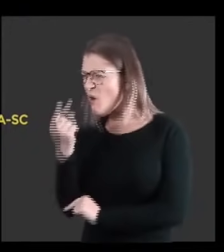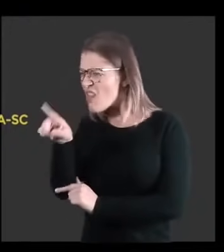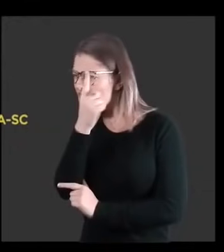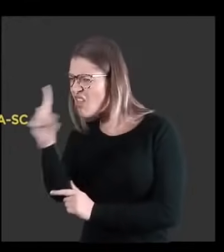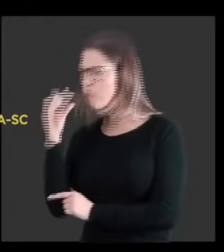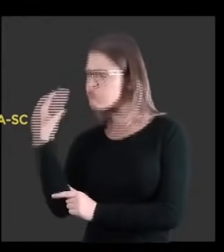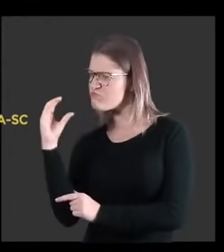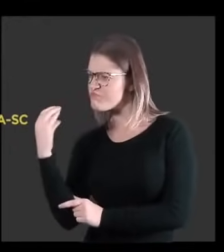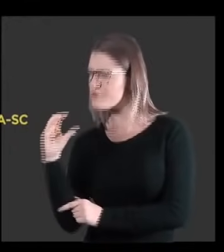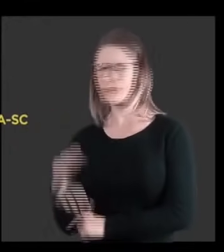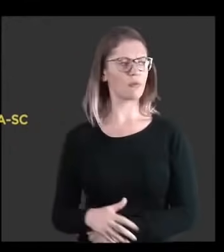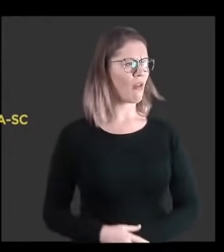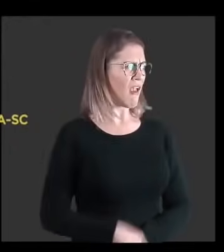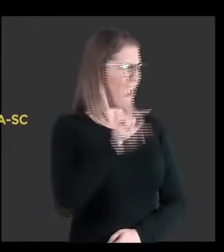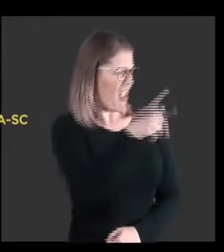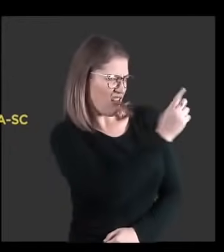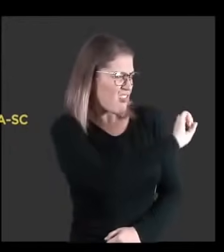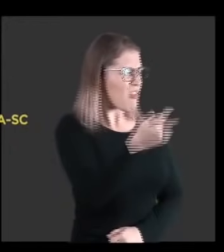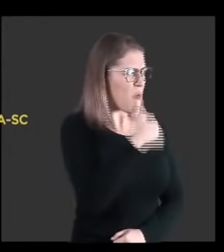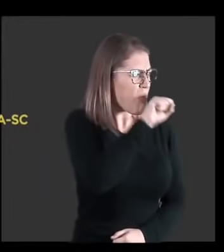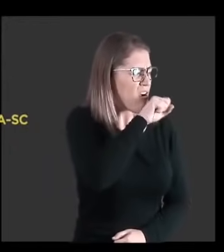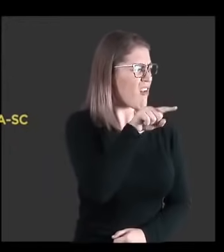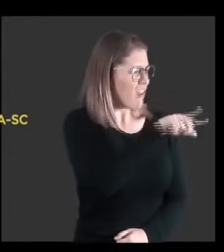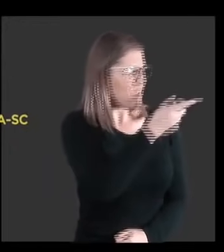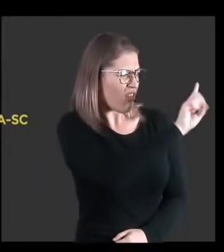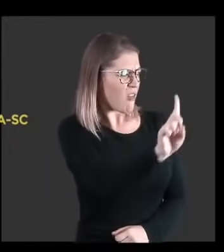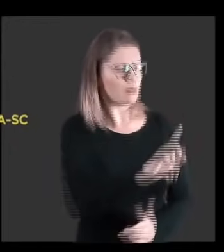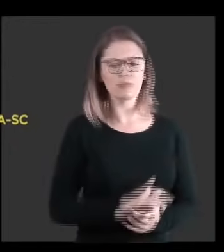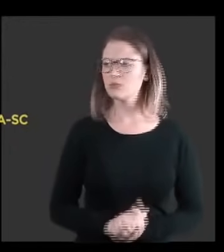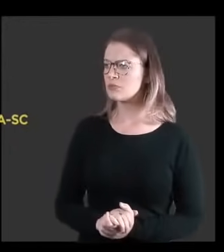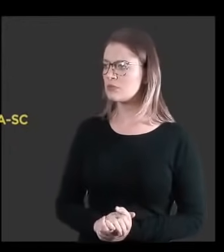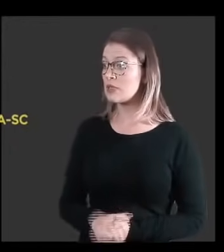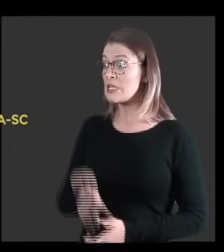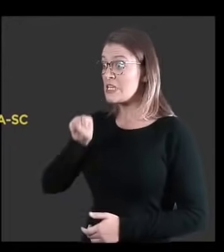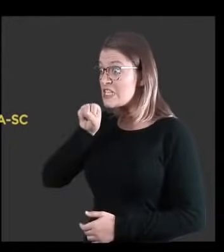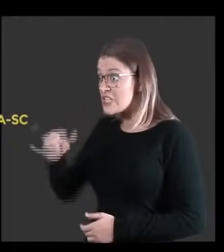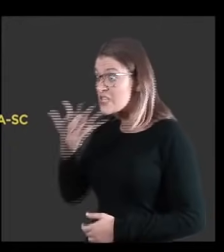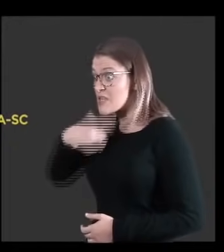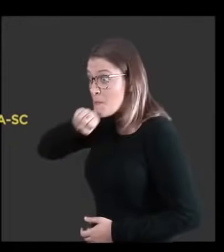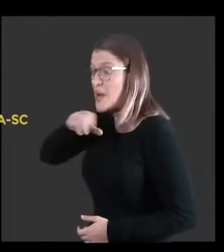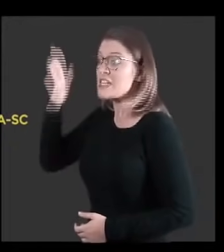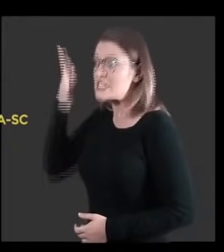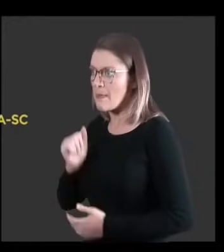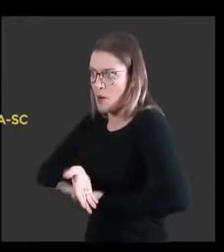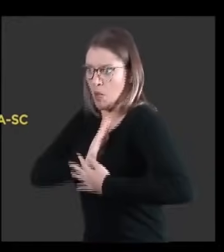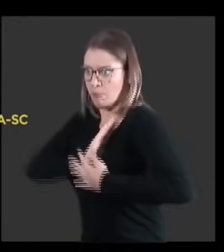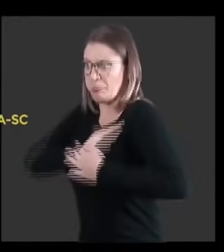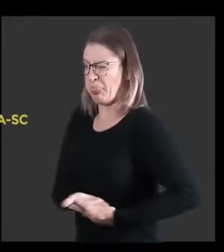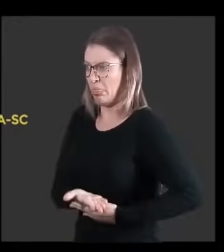Você levou para ele não, ele não, e ele não, pai, ele não. A consciência do pai.